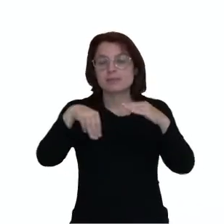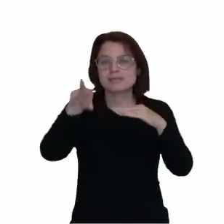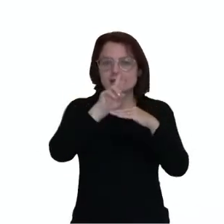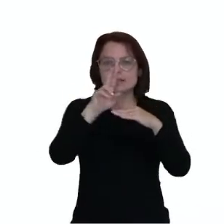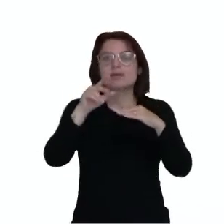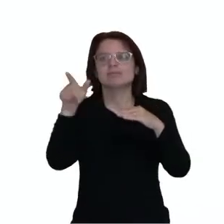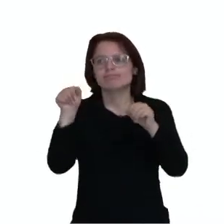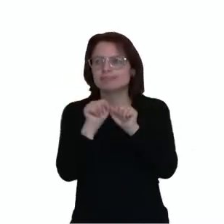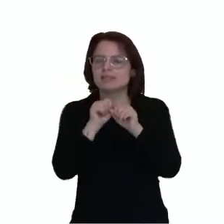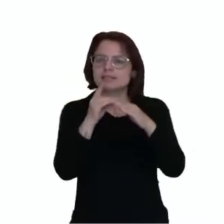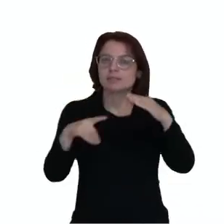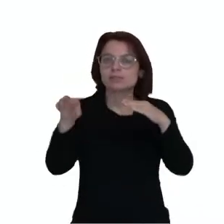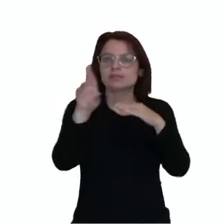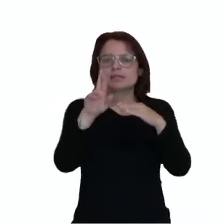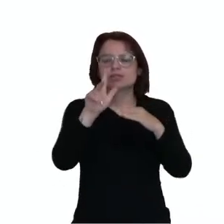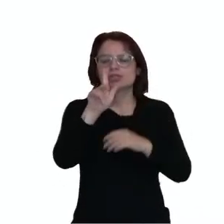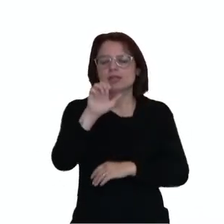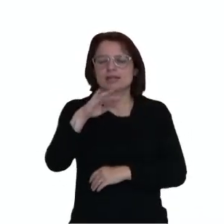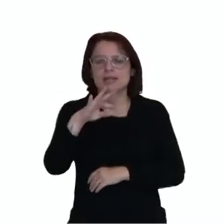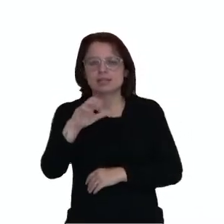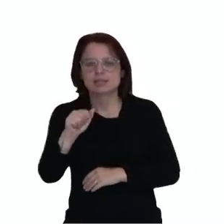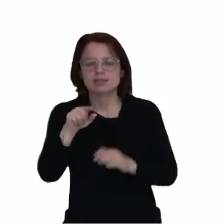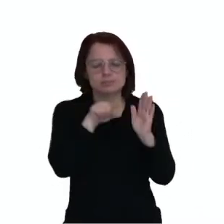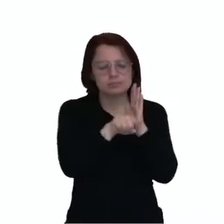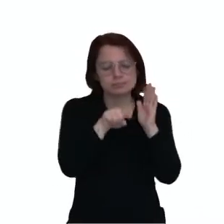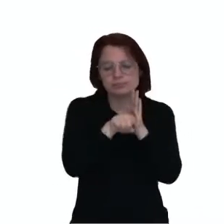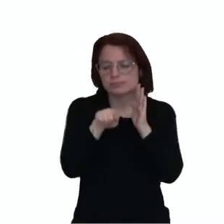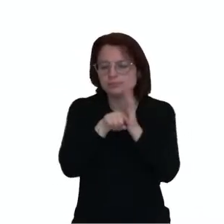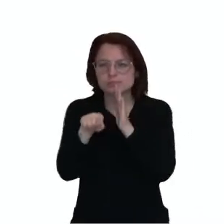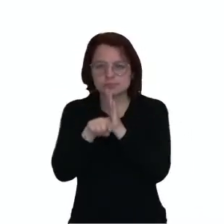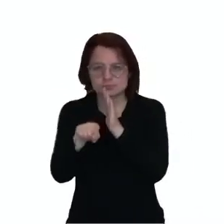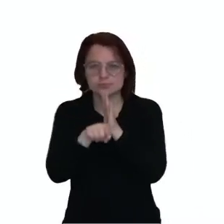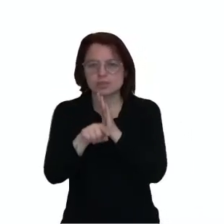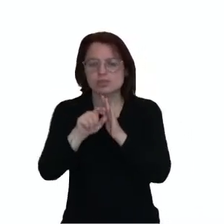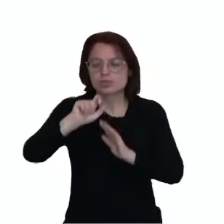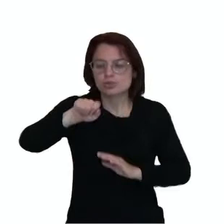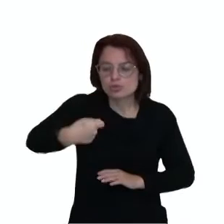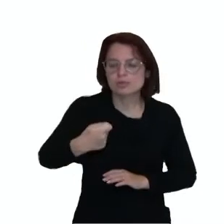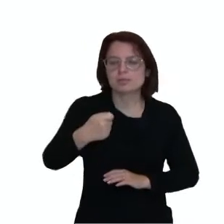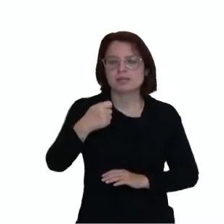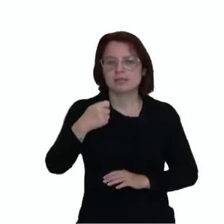em genética e começou a pesquisa com os órgãos dos cromossomos sexuais.